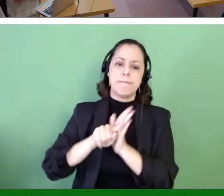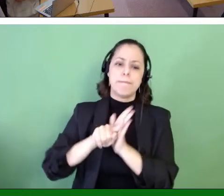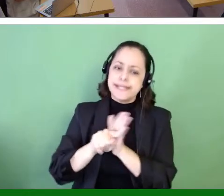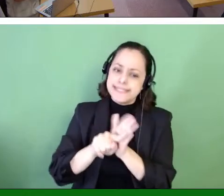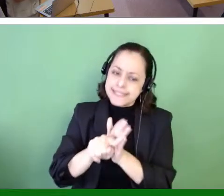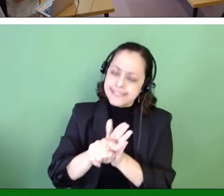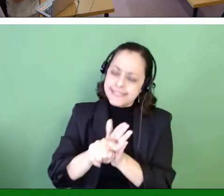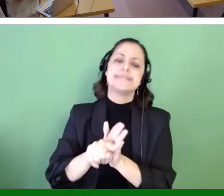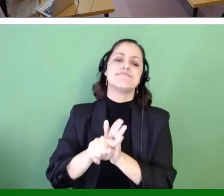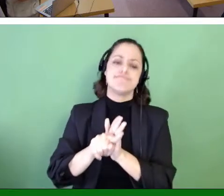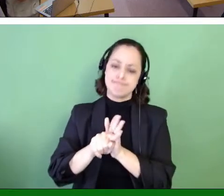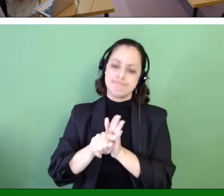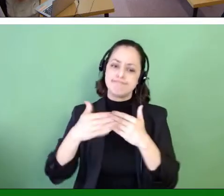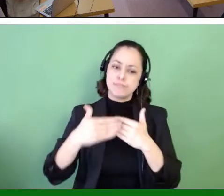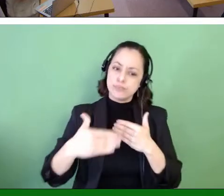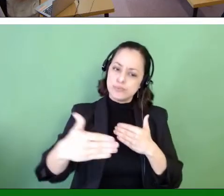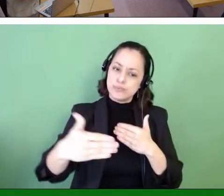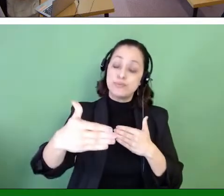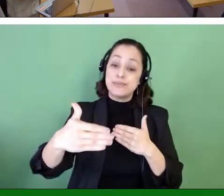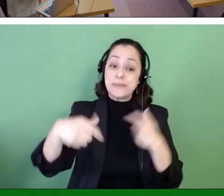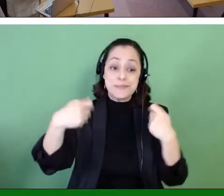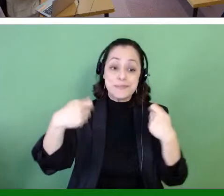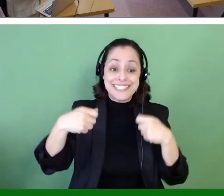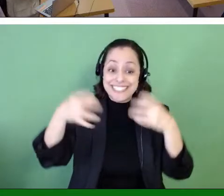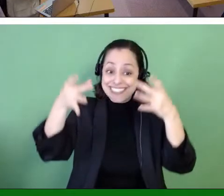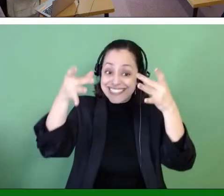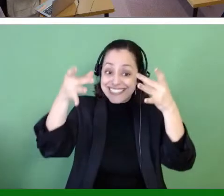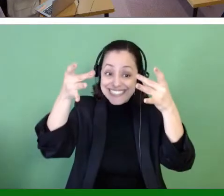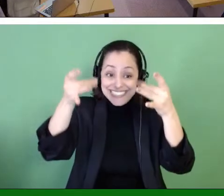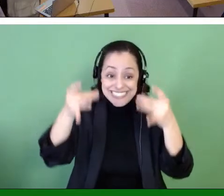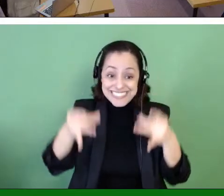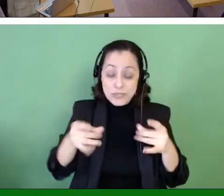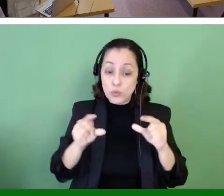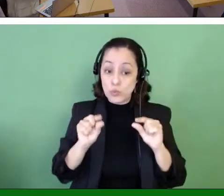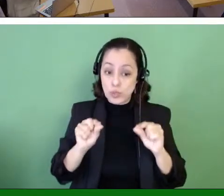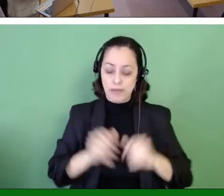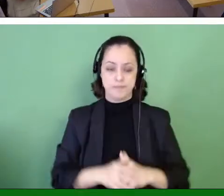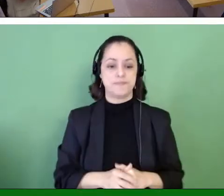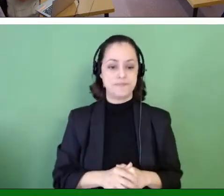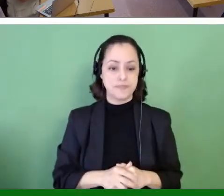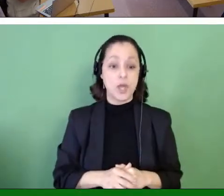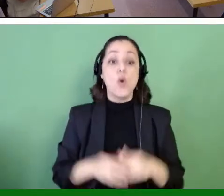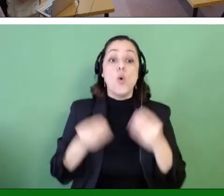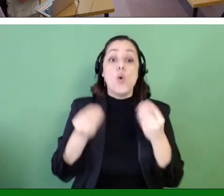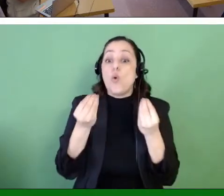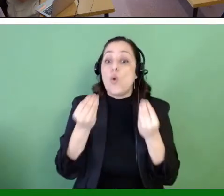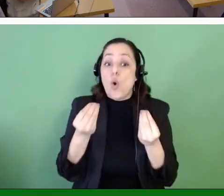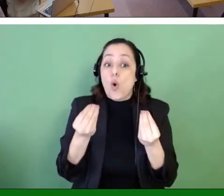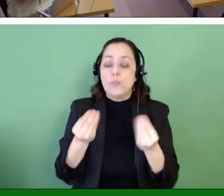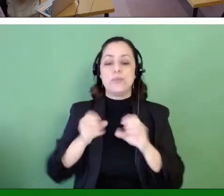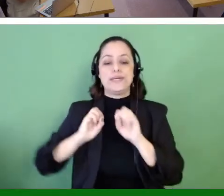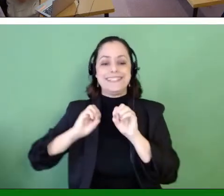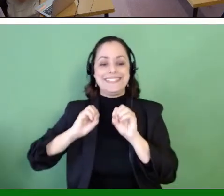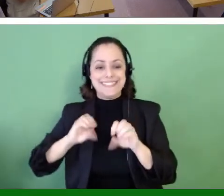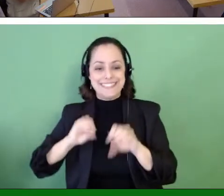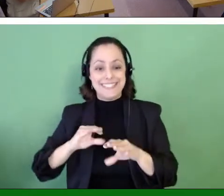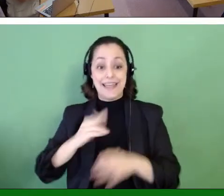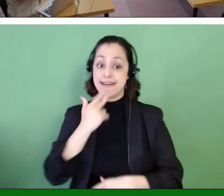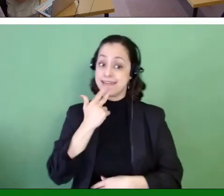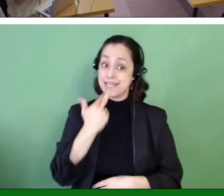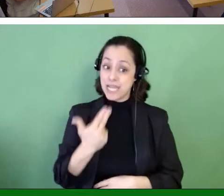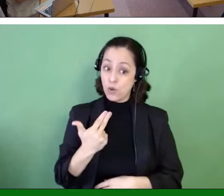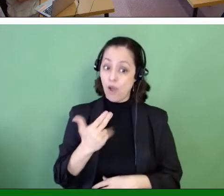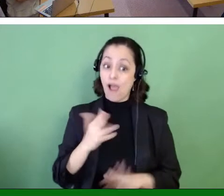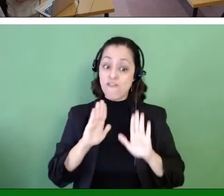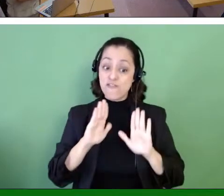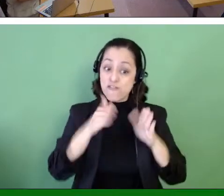fato, descrevam o que é ensinar língua para intérprete e para tradutor. Né? Eu acho que